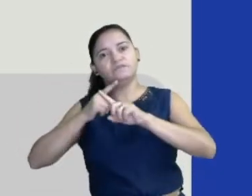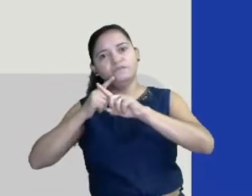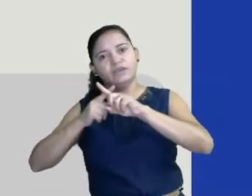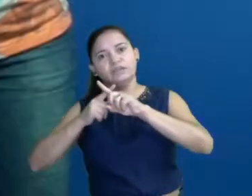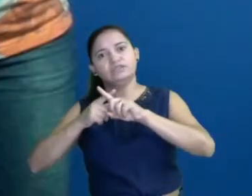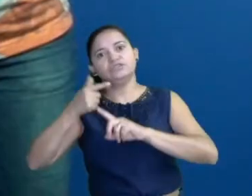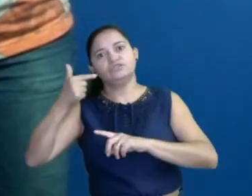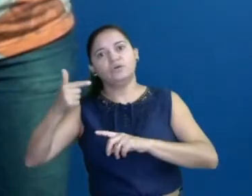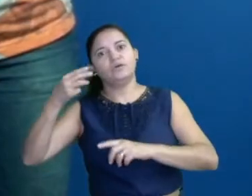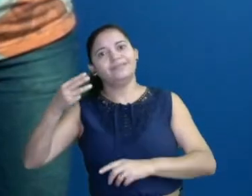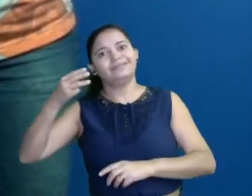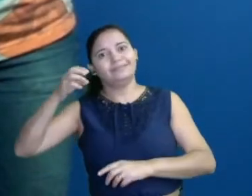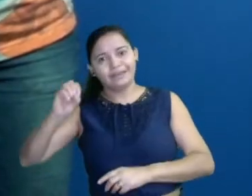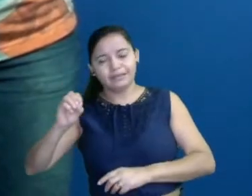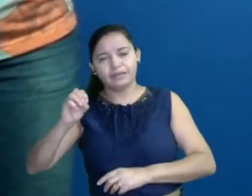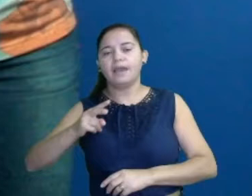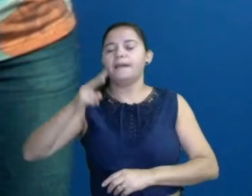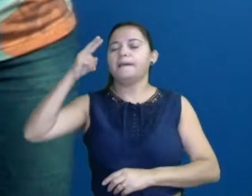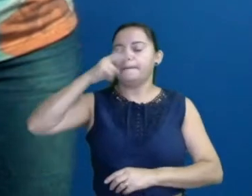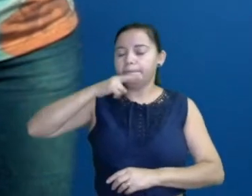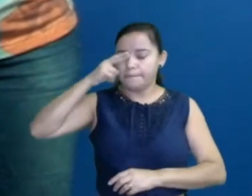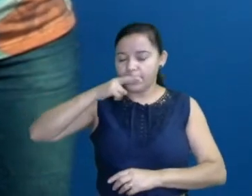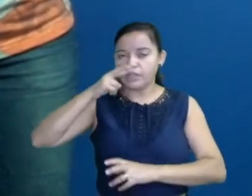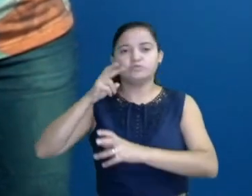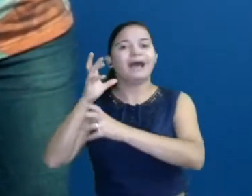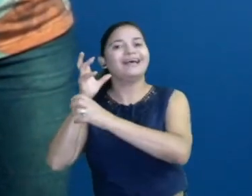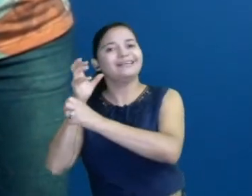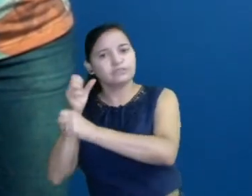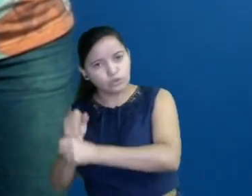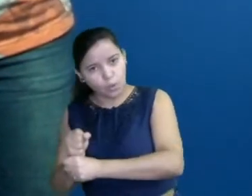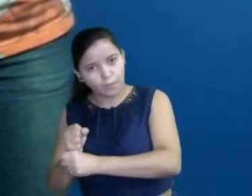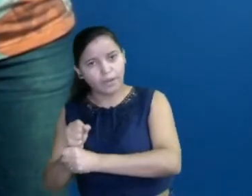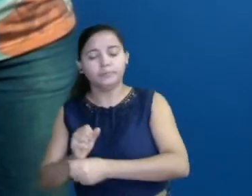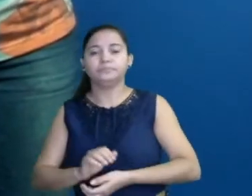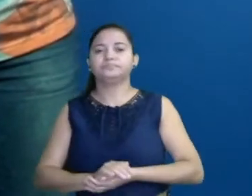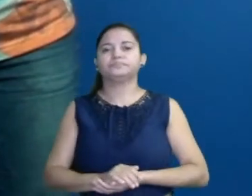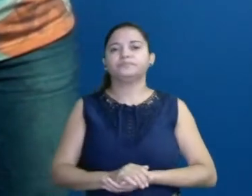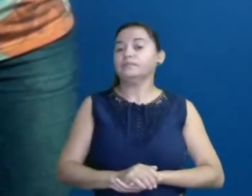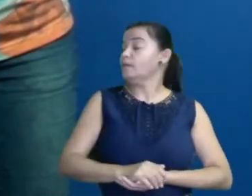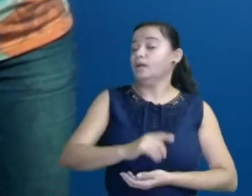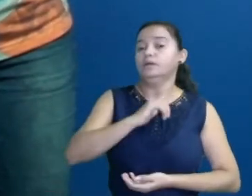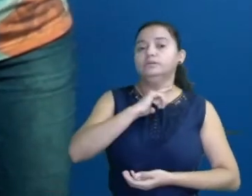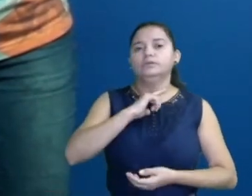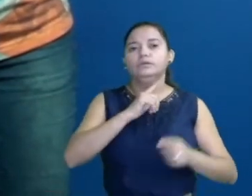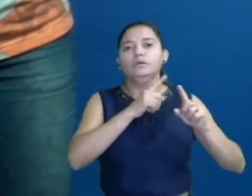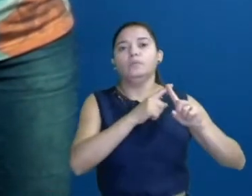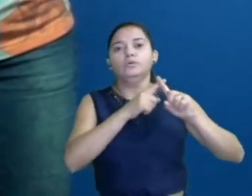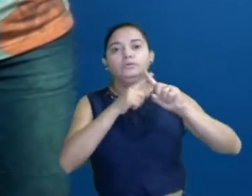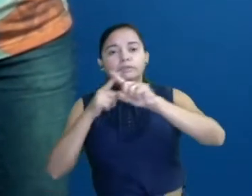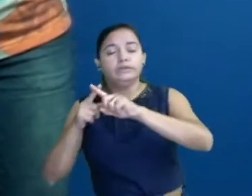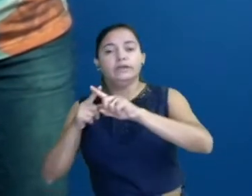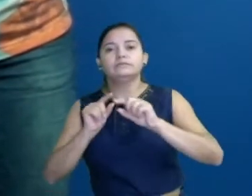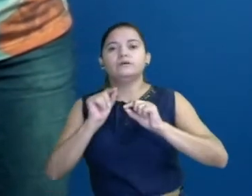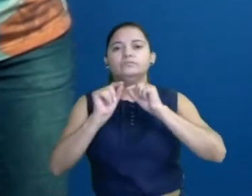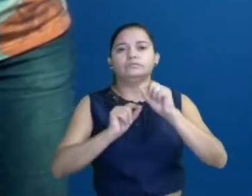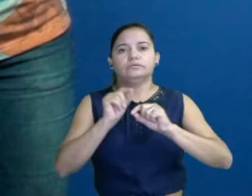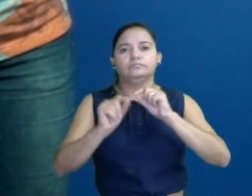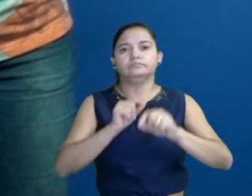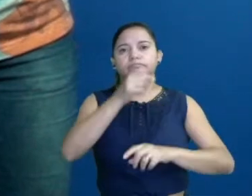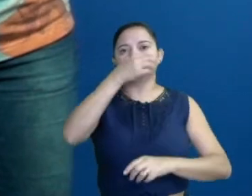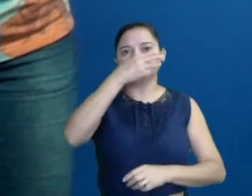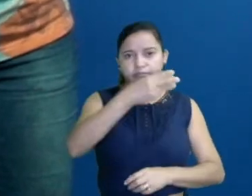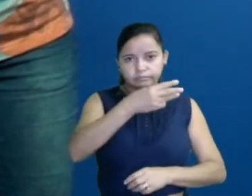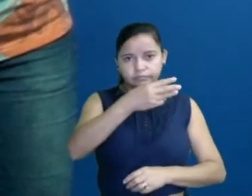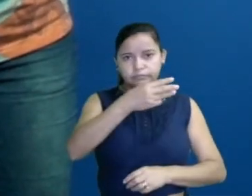30 vejam que dar o mesmo resultado então eu tenho uma multiplicação em que eu tenho